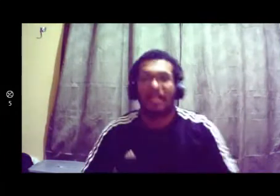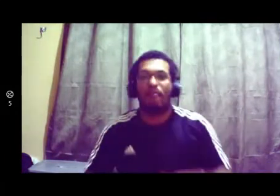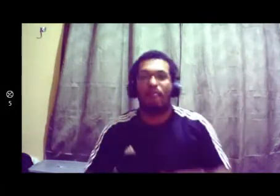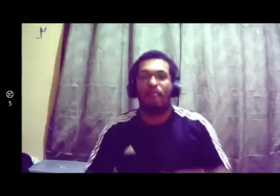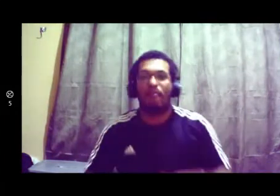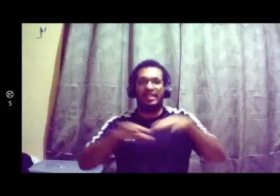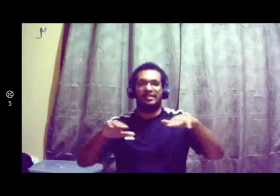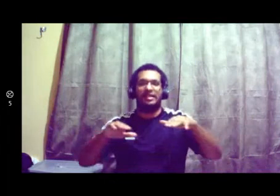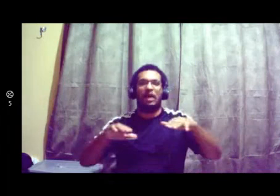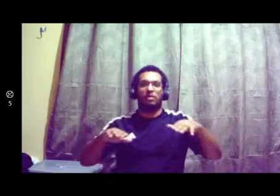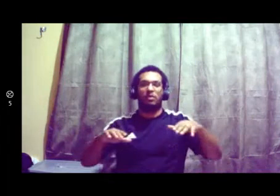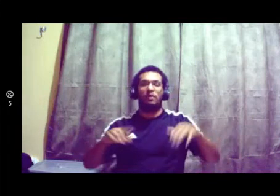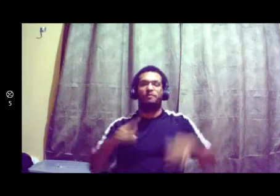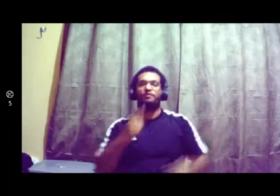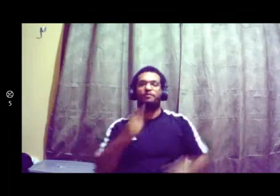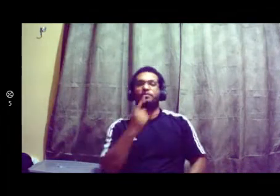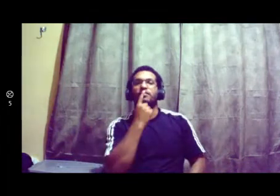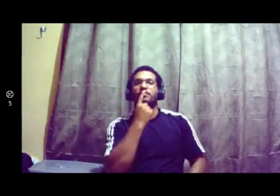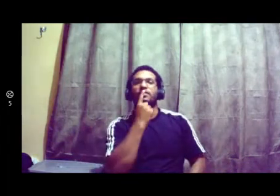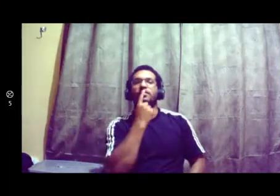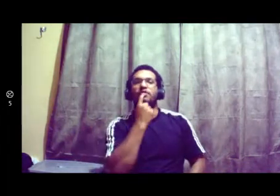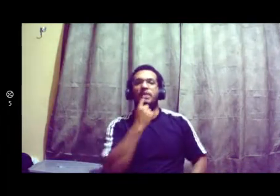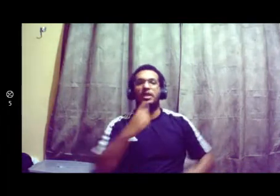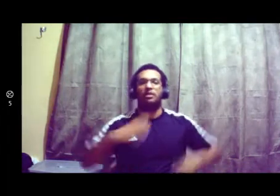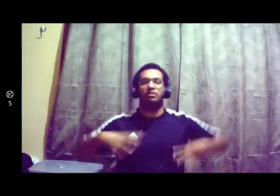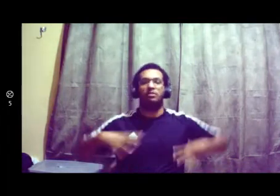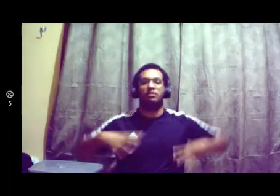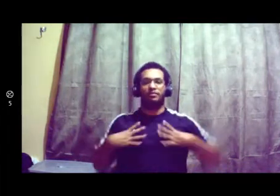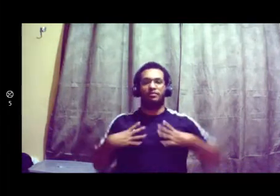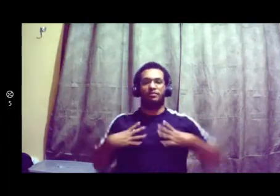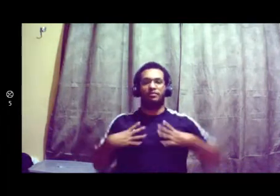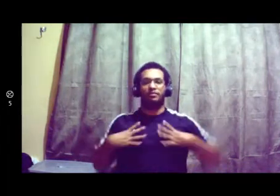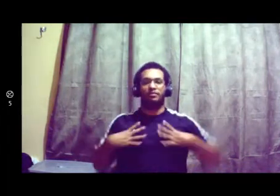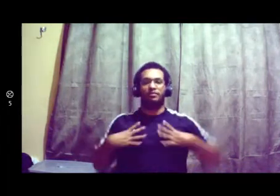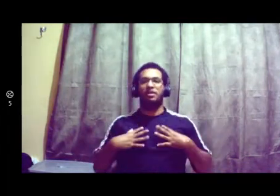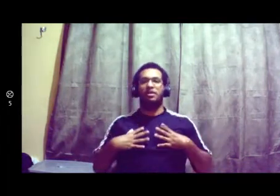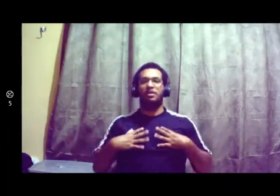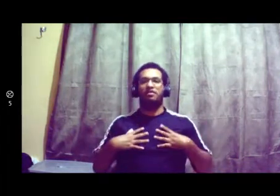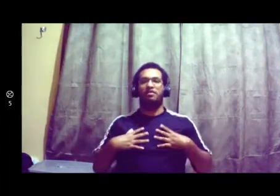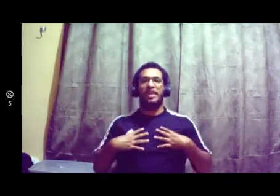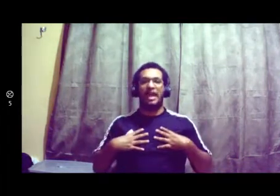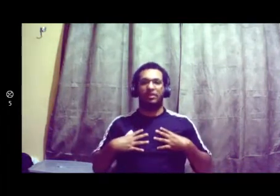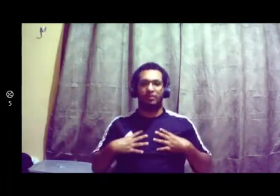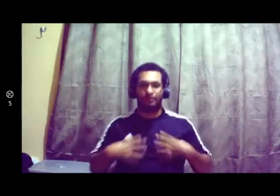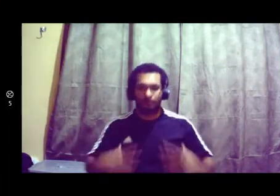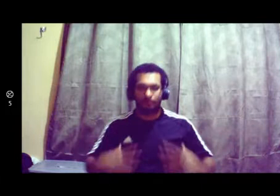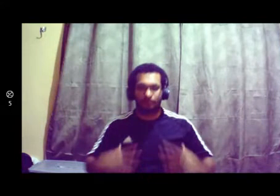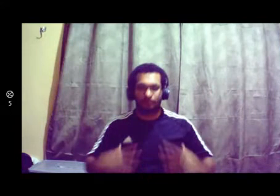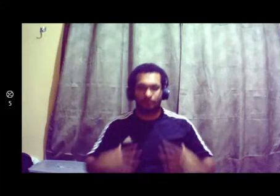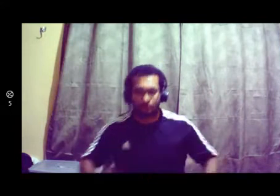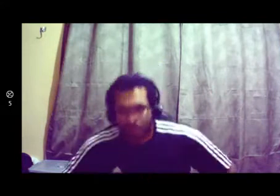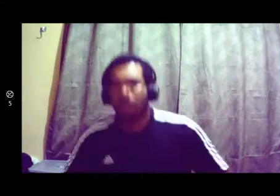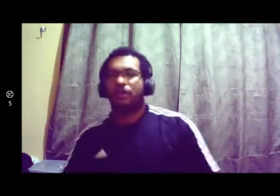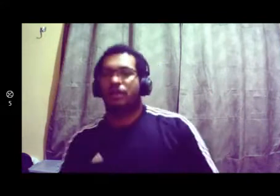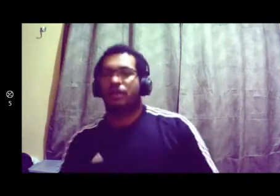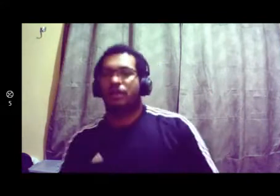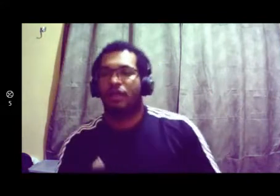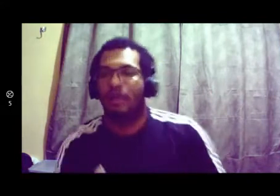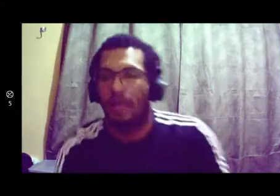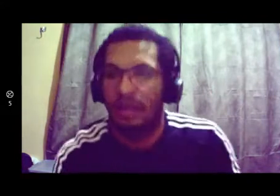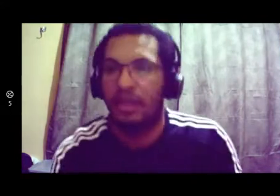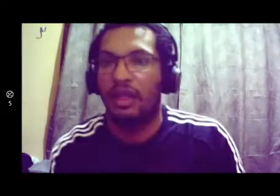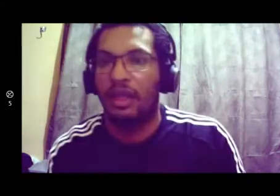E acabou virando esse sinal, tá bom? Então, vermelho e aqui, feriado.